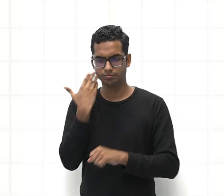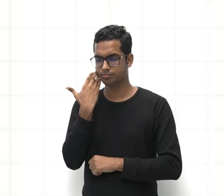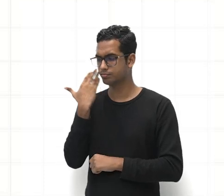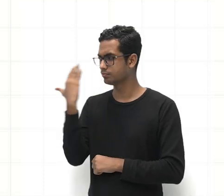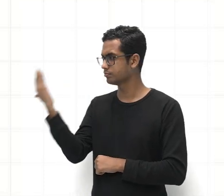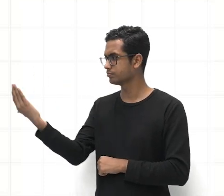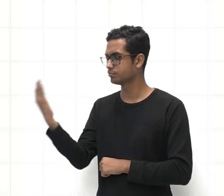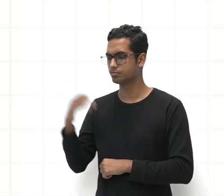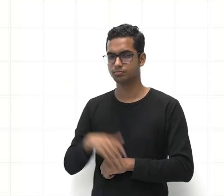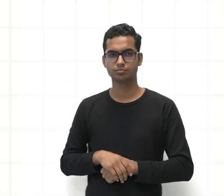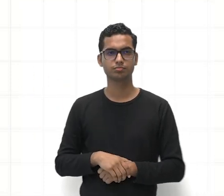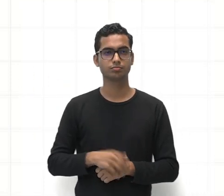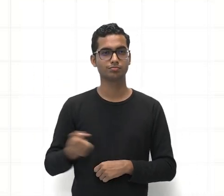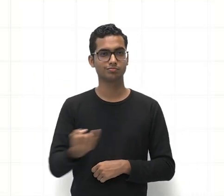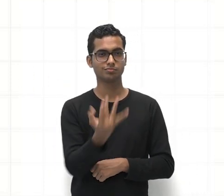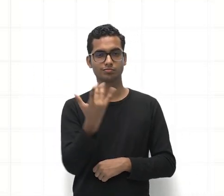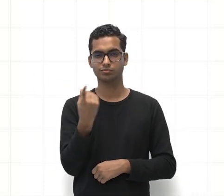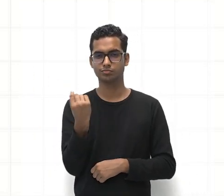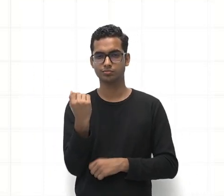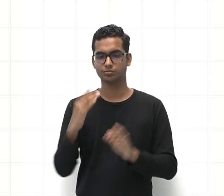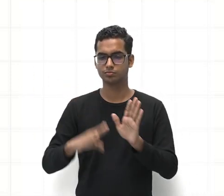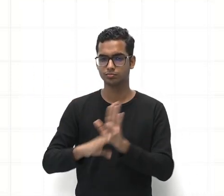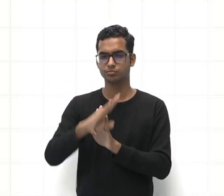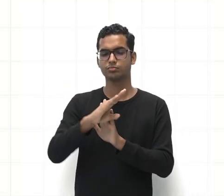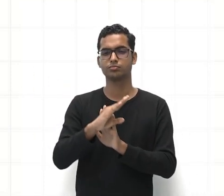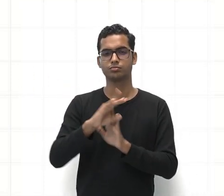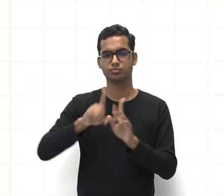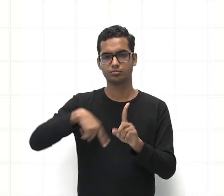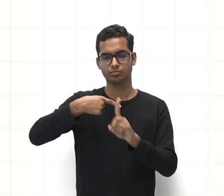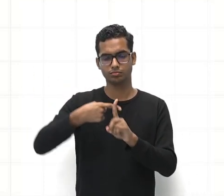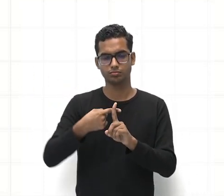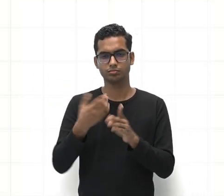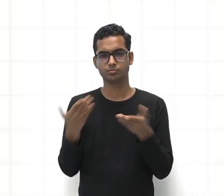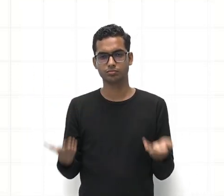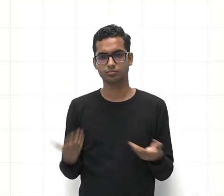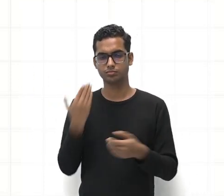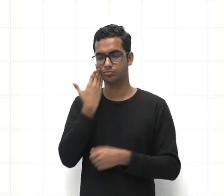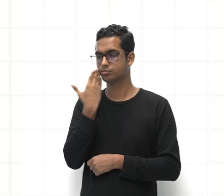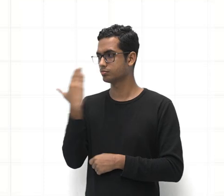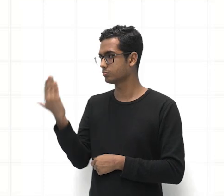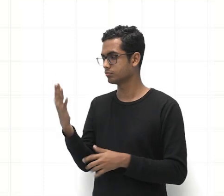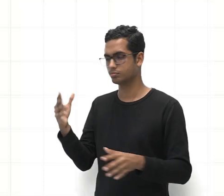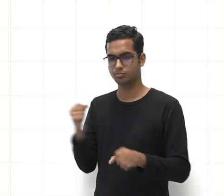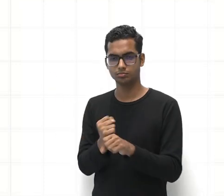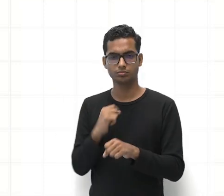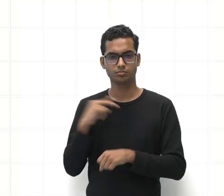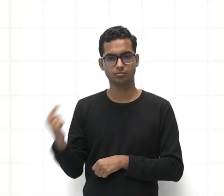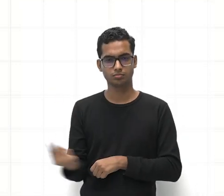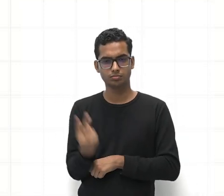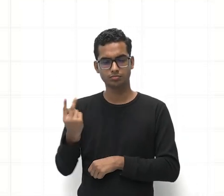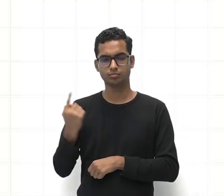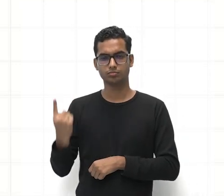Essa é a taxa de aumento, né, do reajuste. Agora basta apertar o igual. Olha aí,